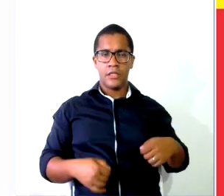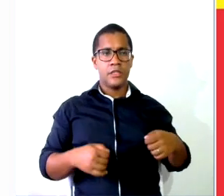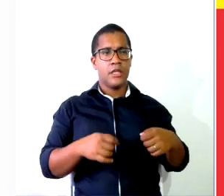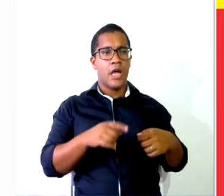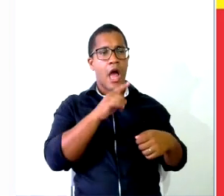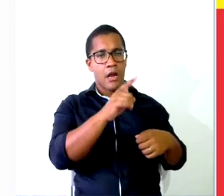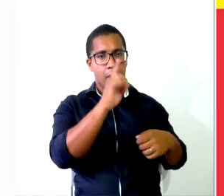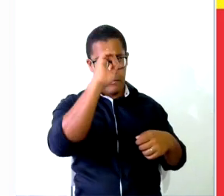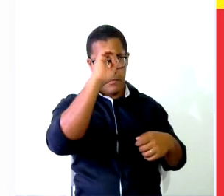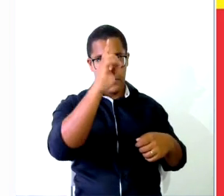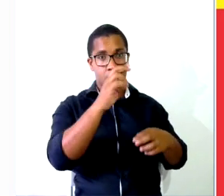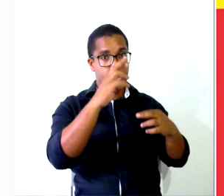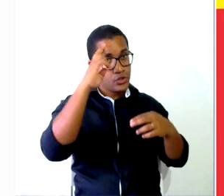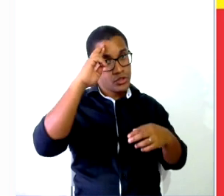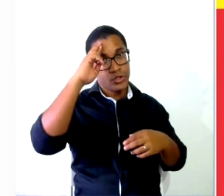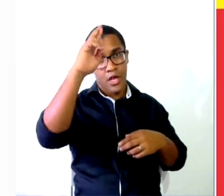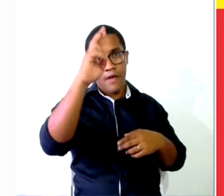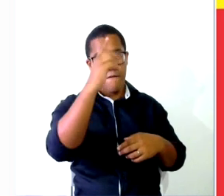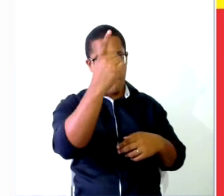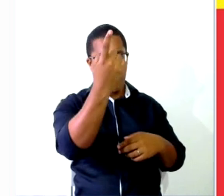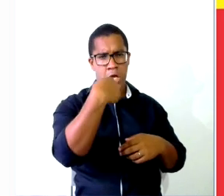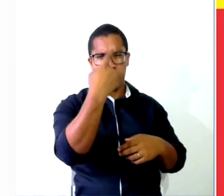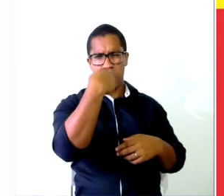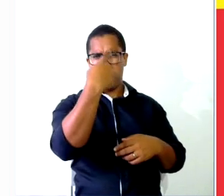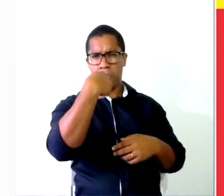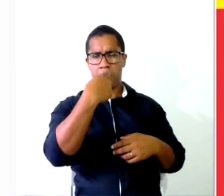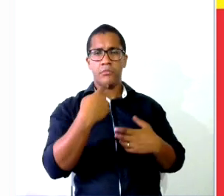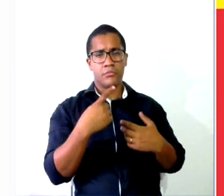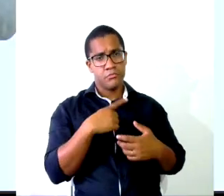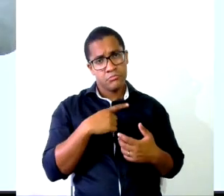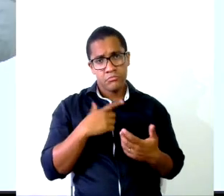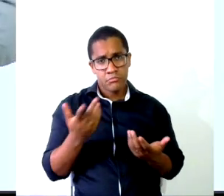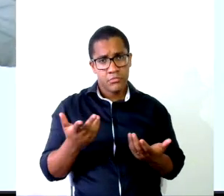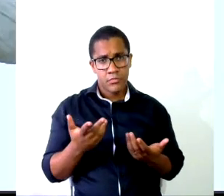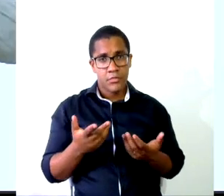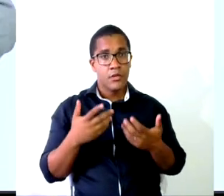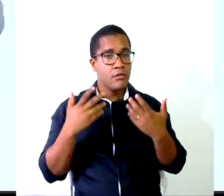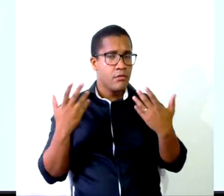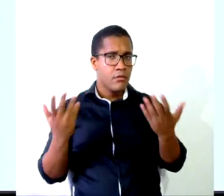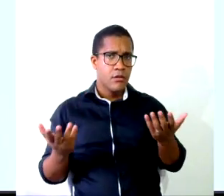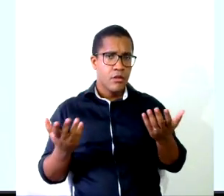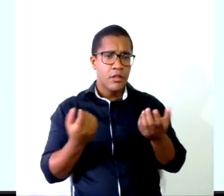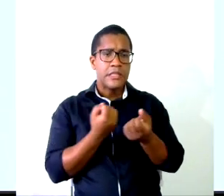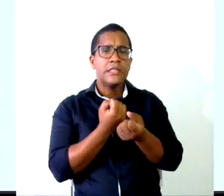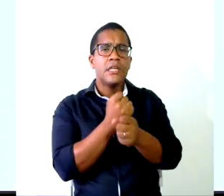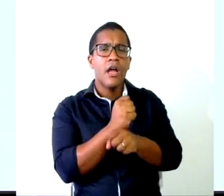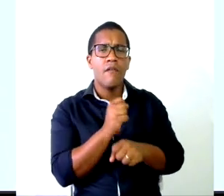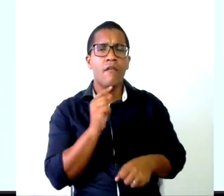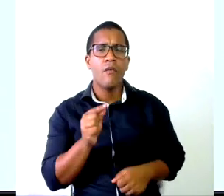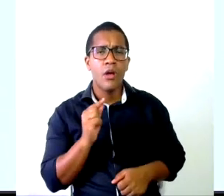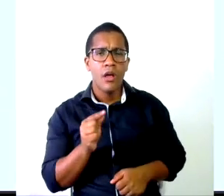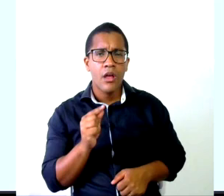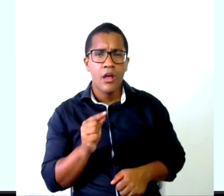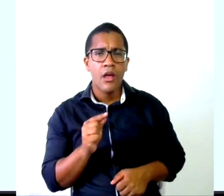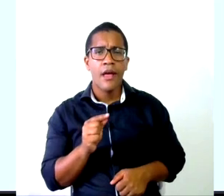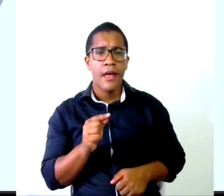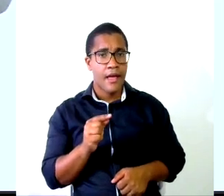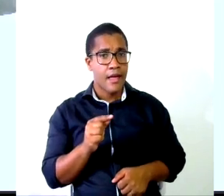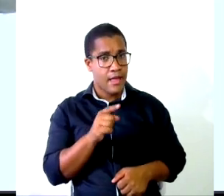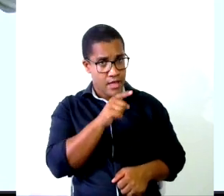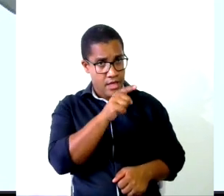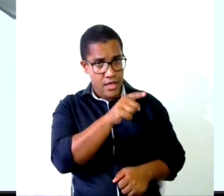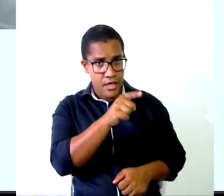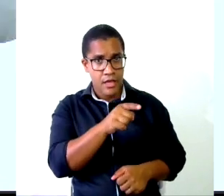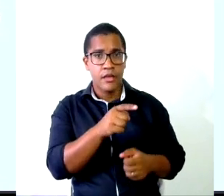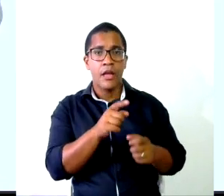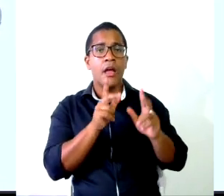alguém. Essa é a diferença. Então, o escravo, na realidade,